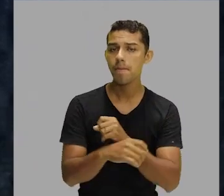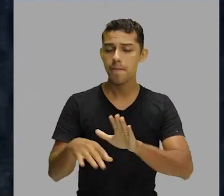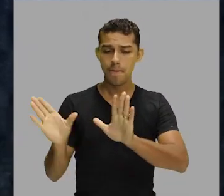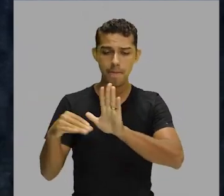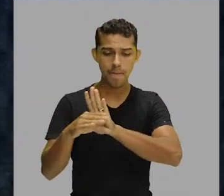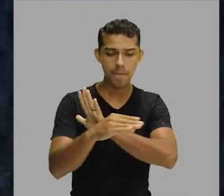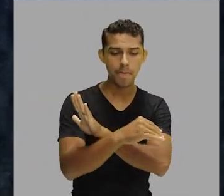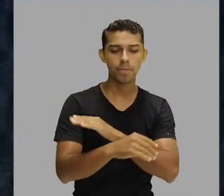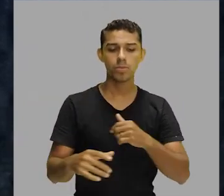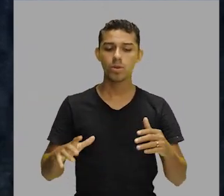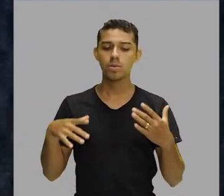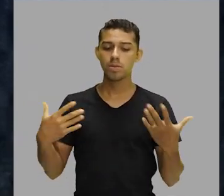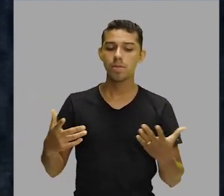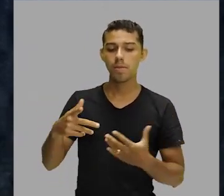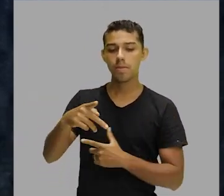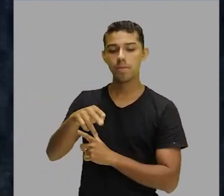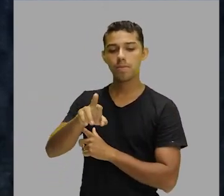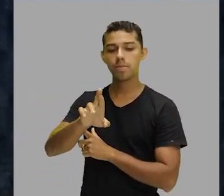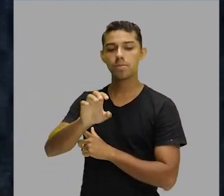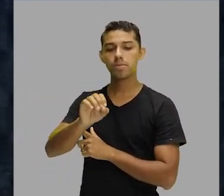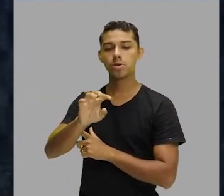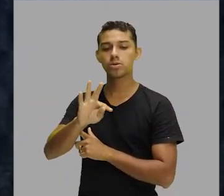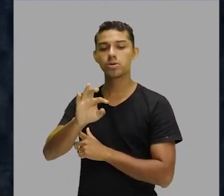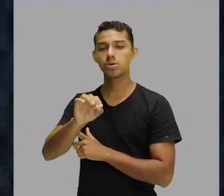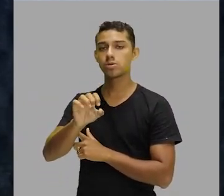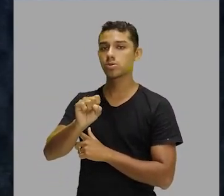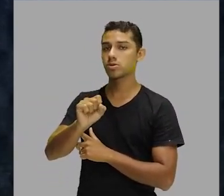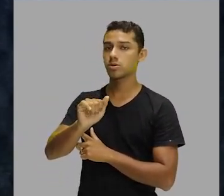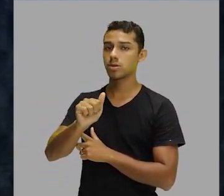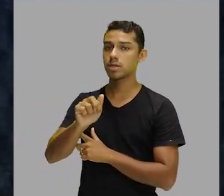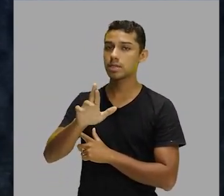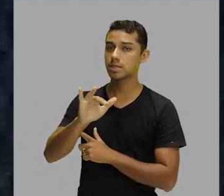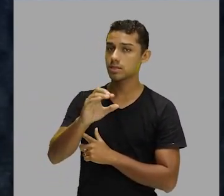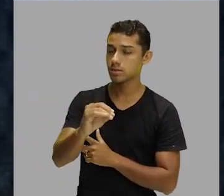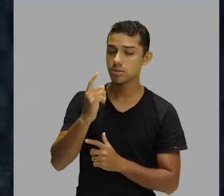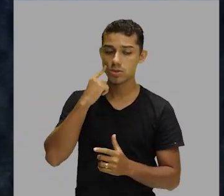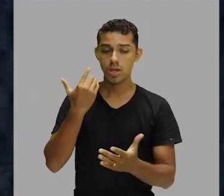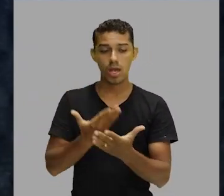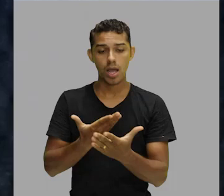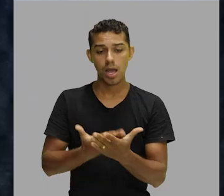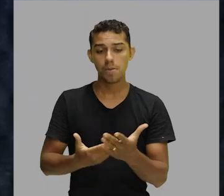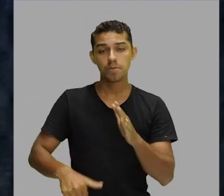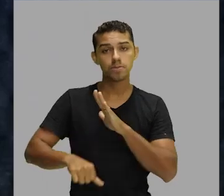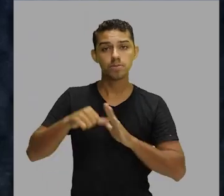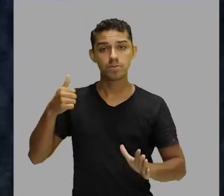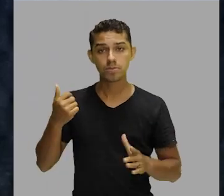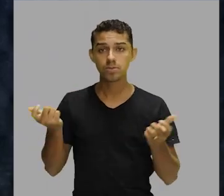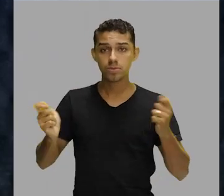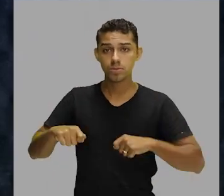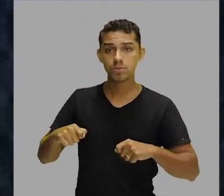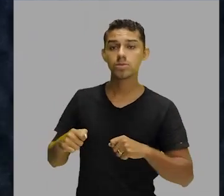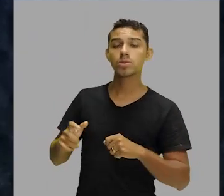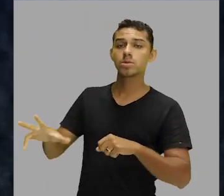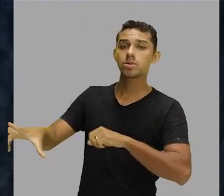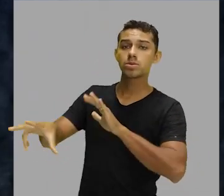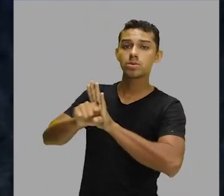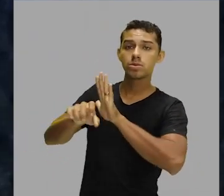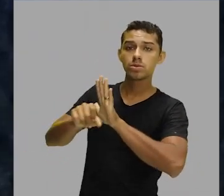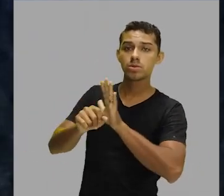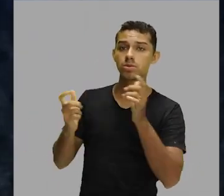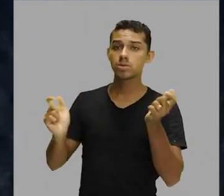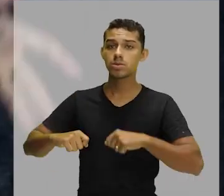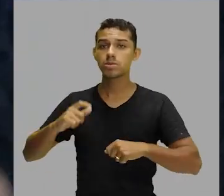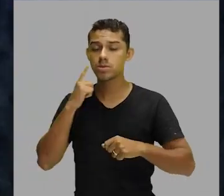Então, estamos tendo as primeiras aulas aqui dos seres vivos e ainda falando de um